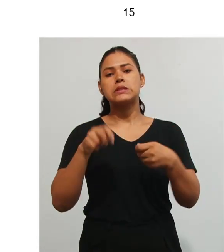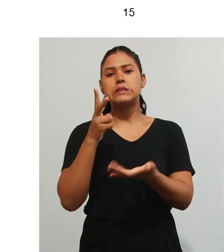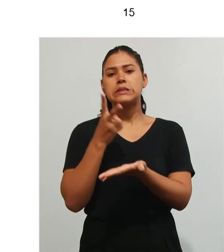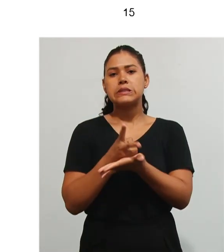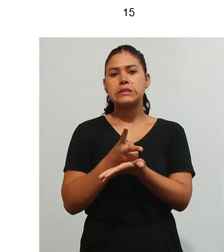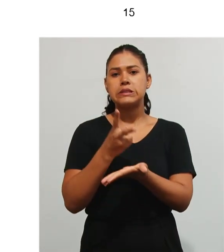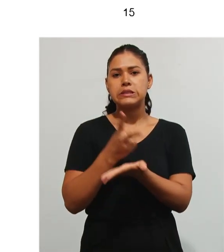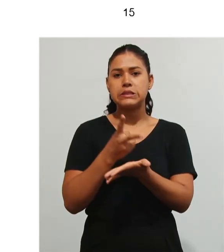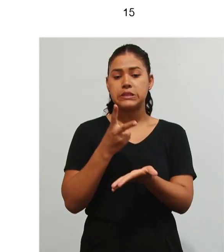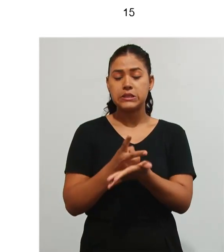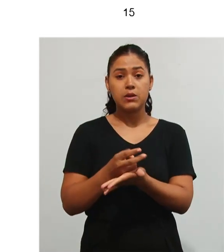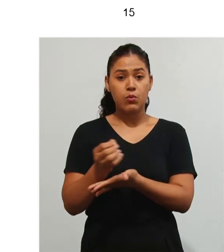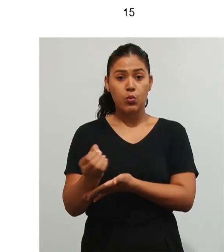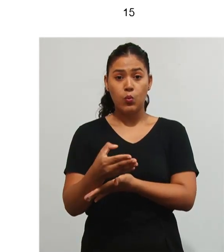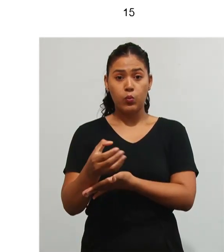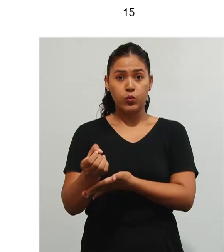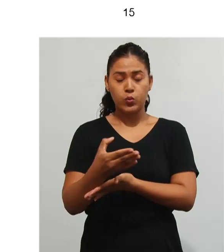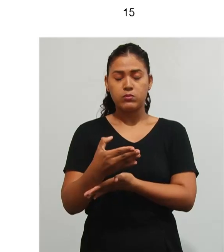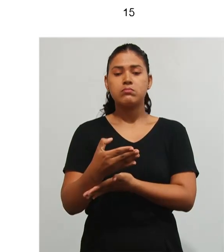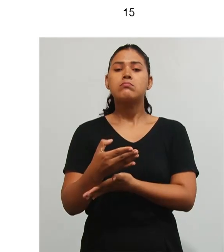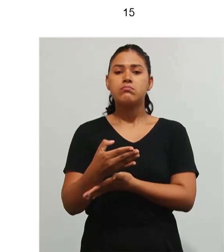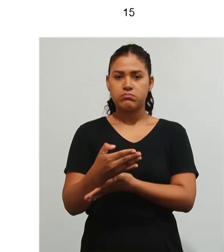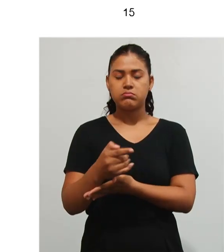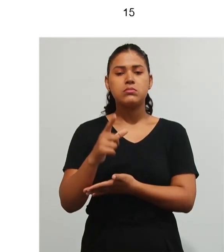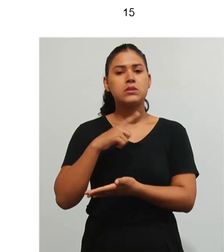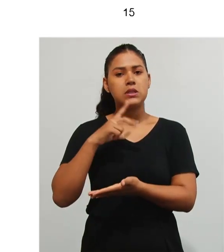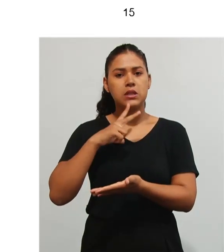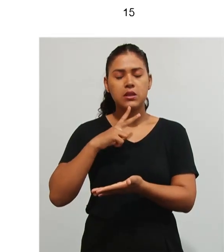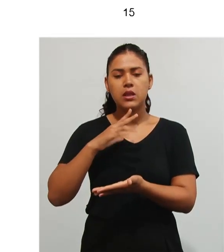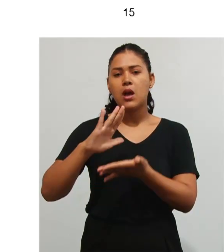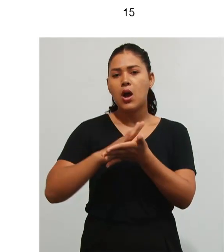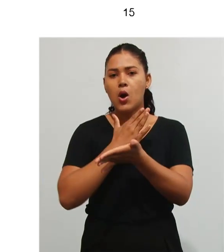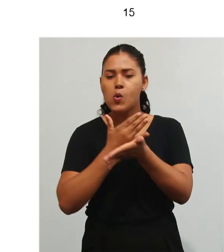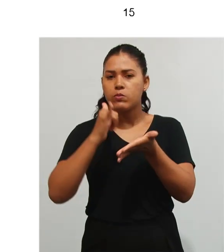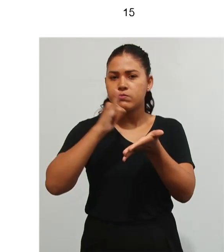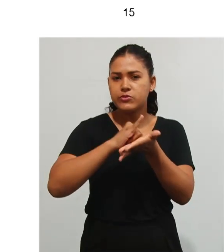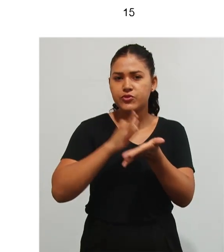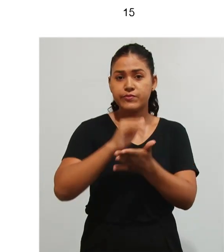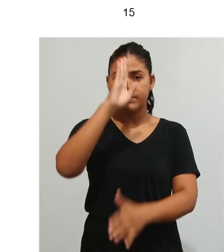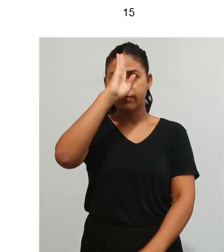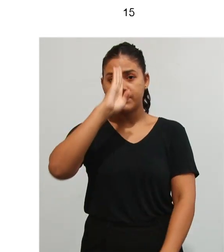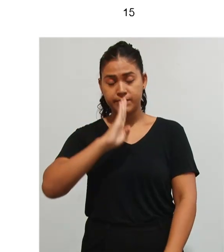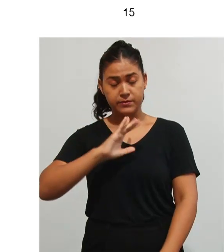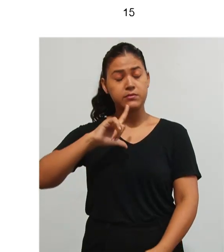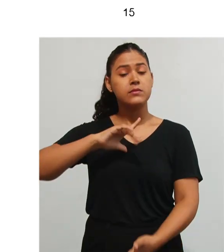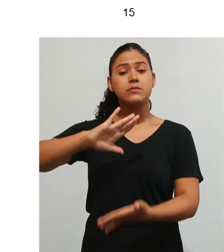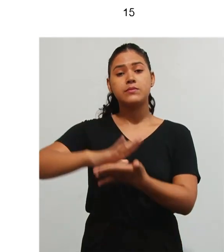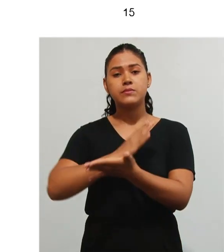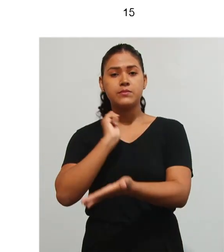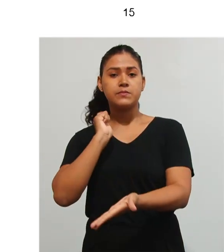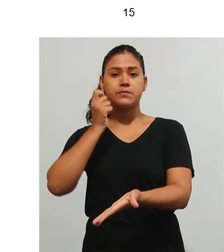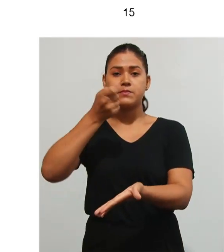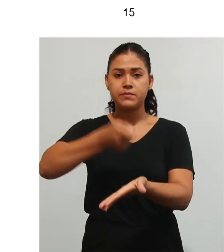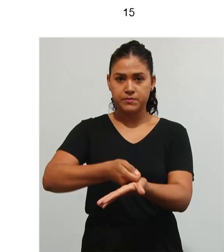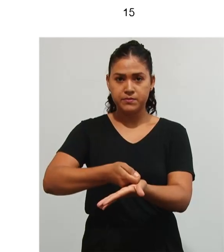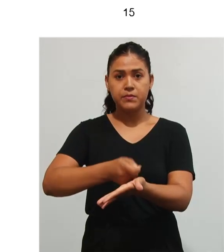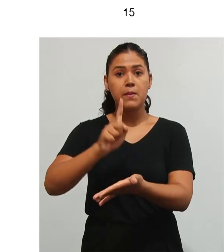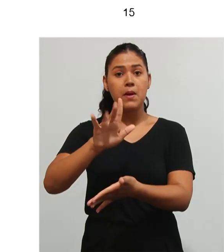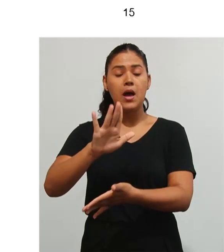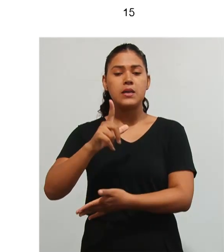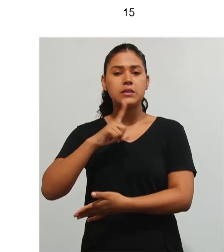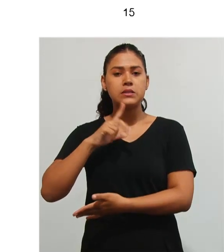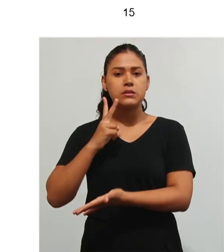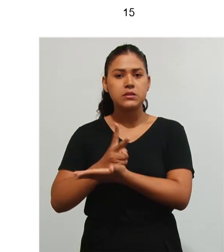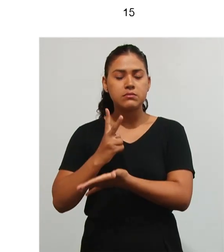estar atualizado. Os antivírus possuem versões gratuitas, versões pagas, mas é importante que você tenha apenas um instalado